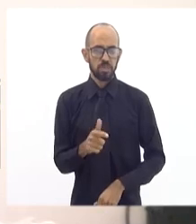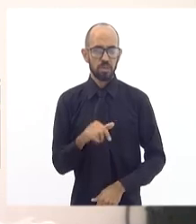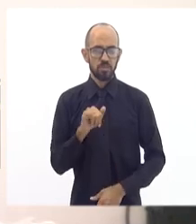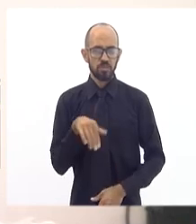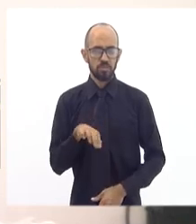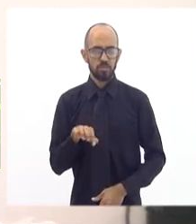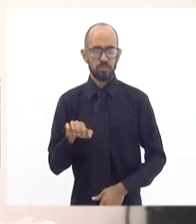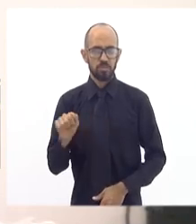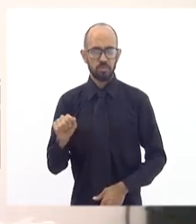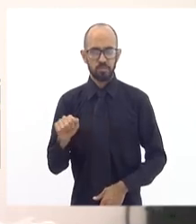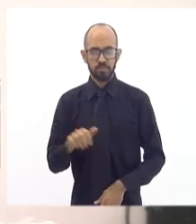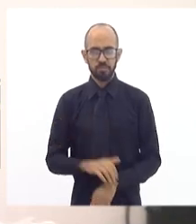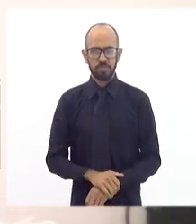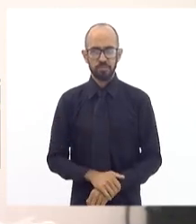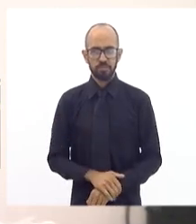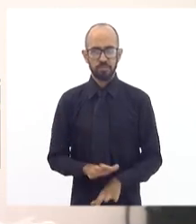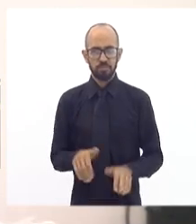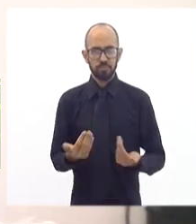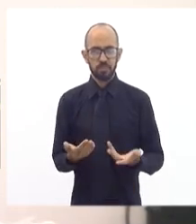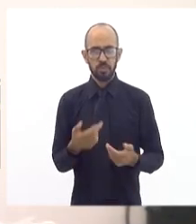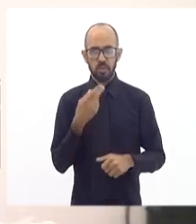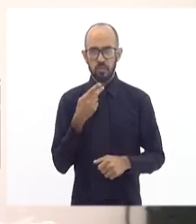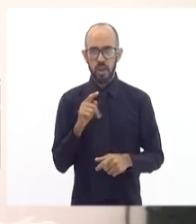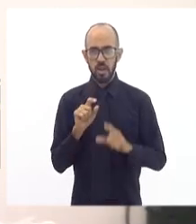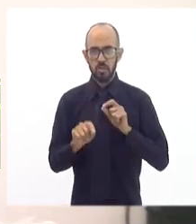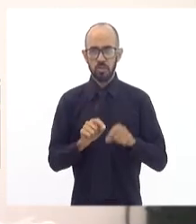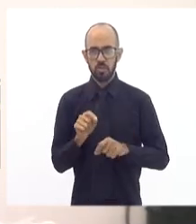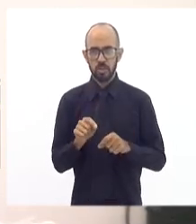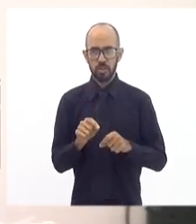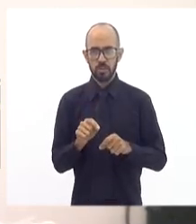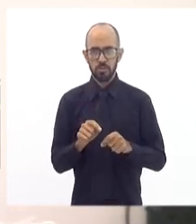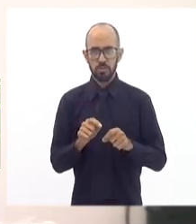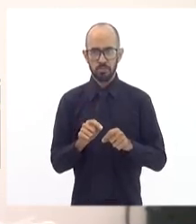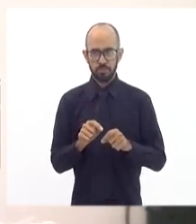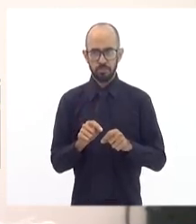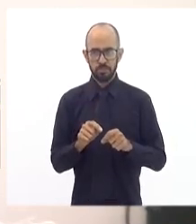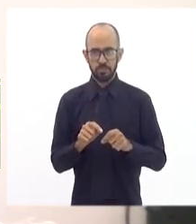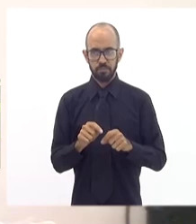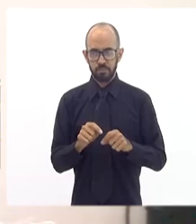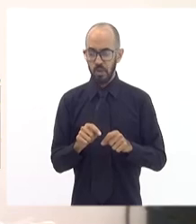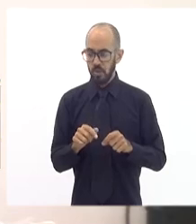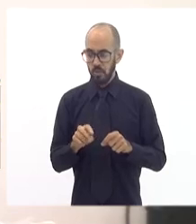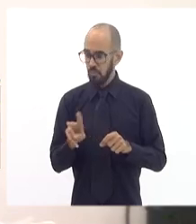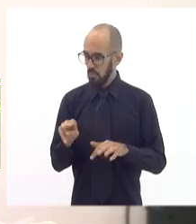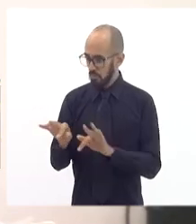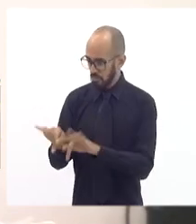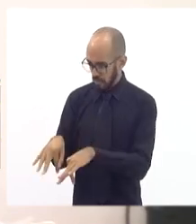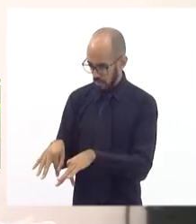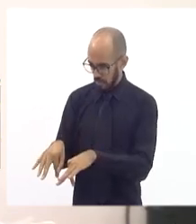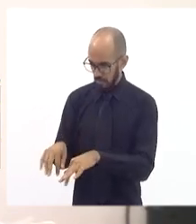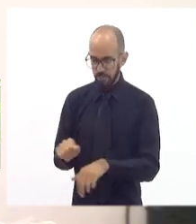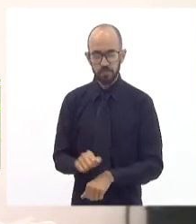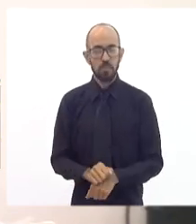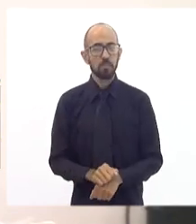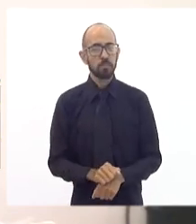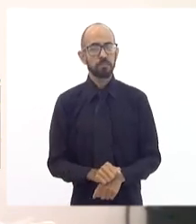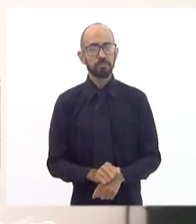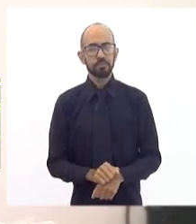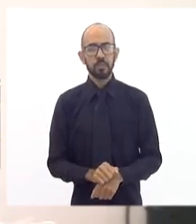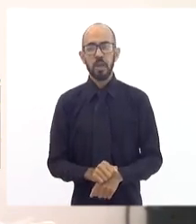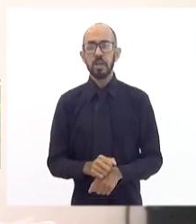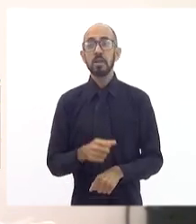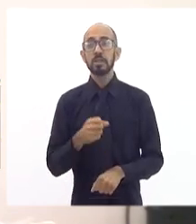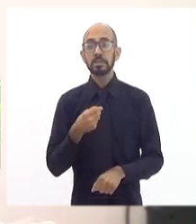disponível então eu quero dizer que mesmo que nós percamos já tô e concluindo mesmo que nós percamos essa